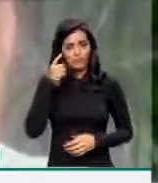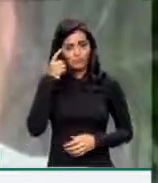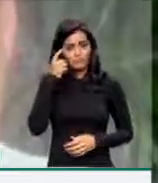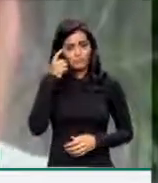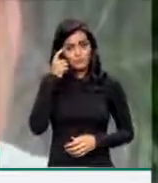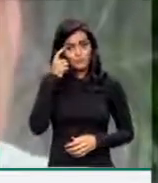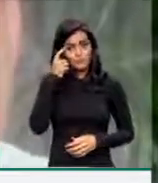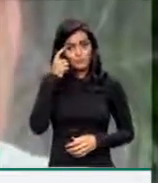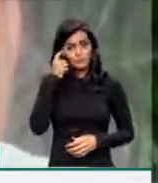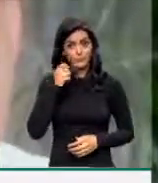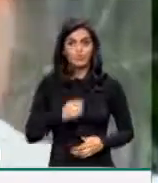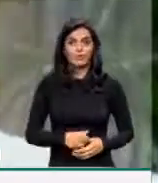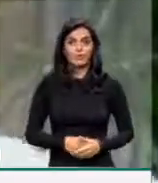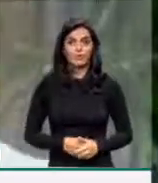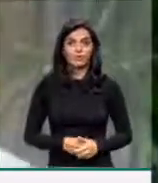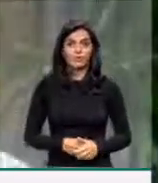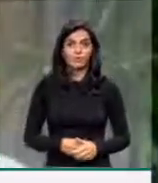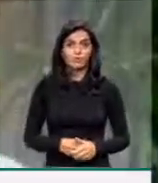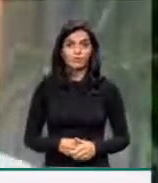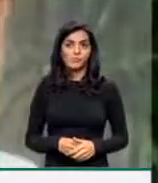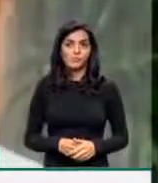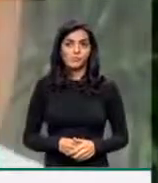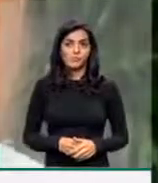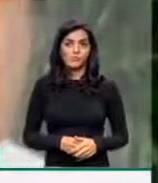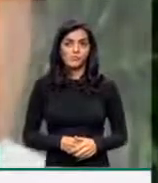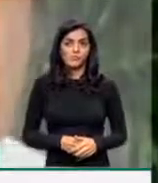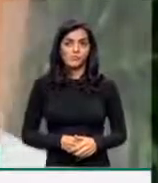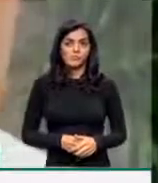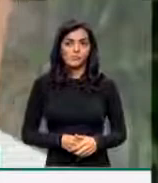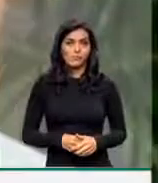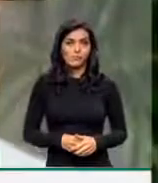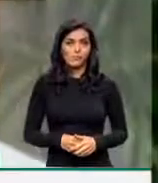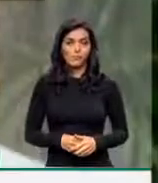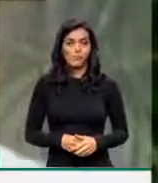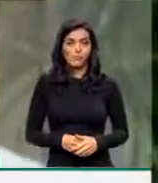dos Deputados. Para o nosso deputado